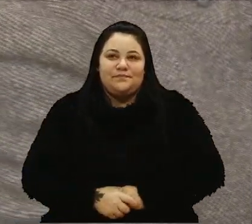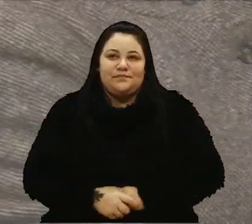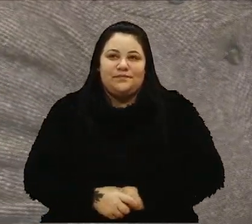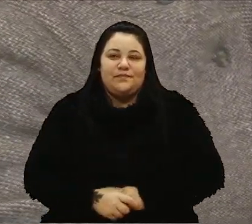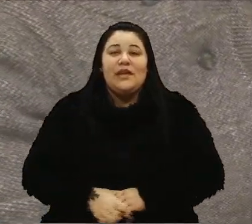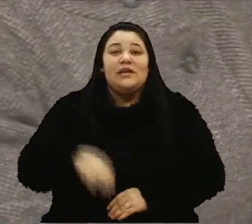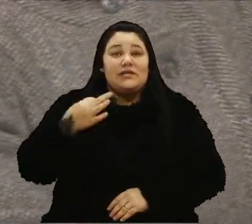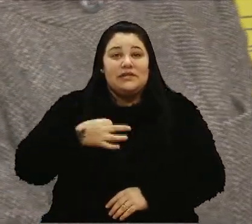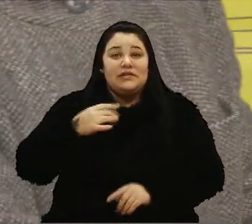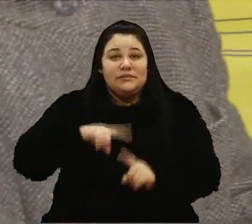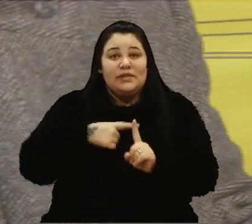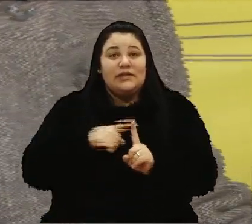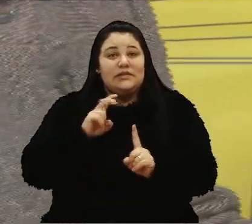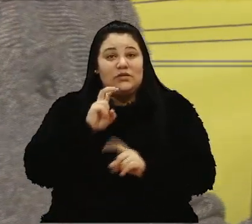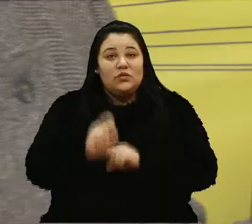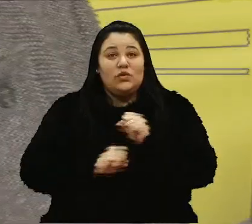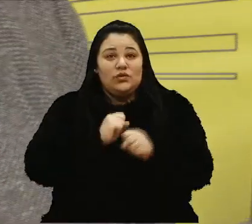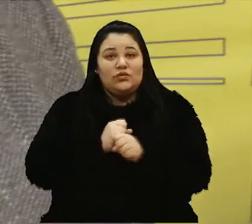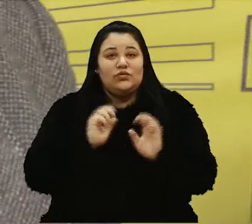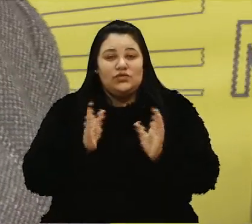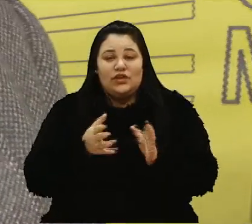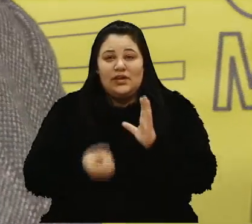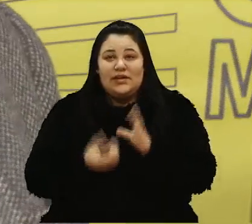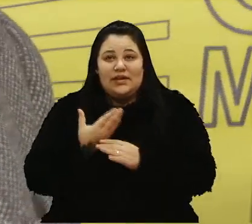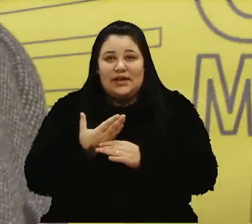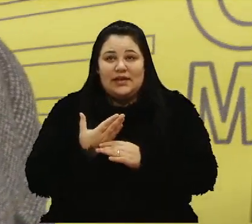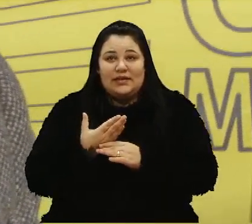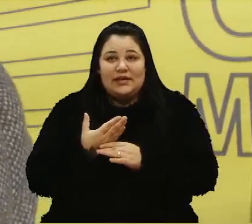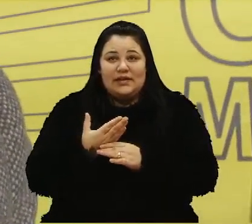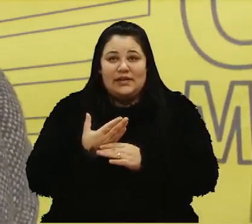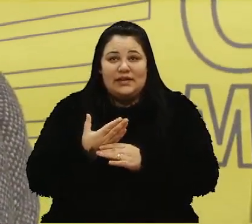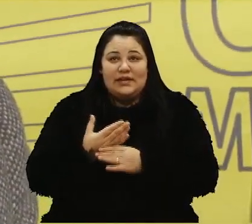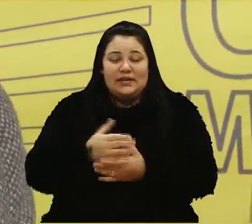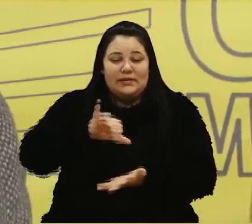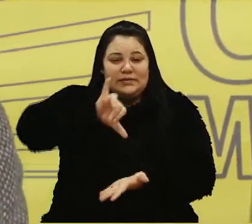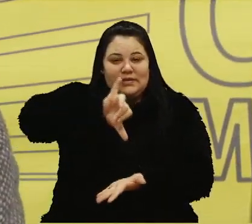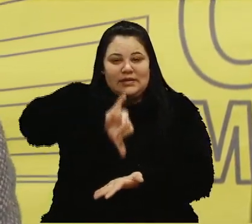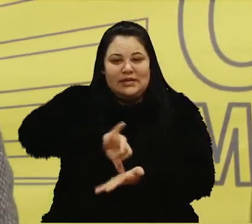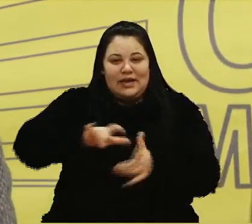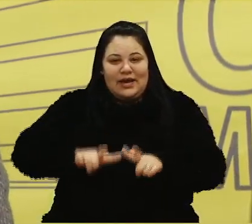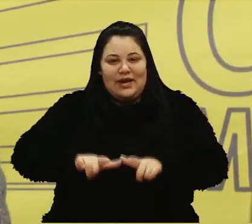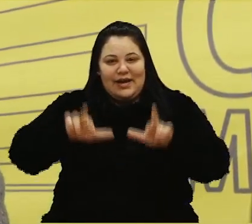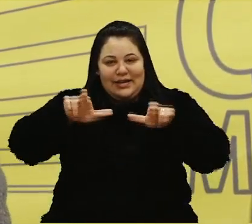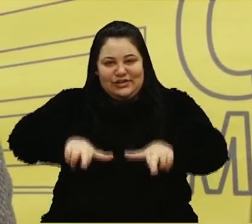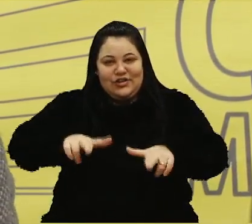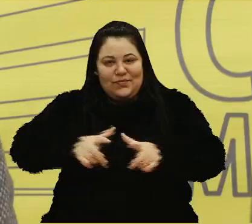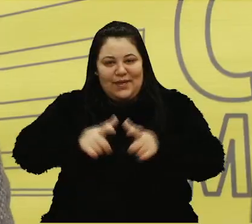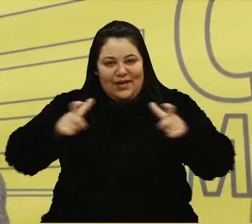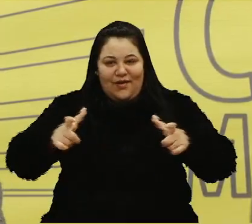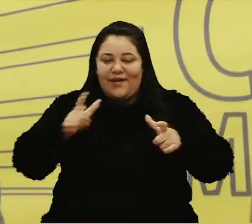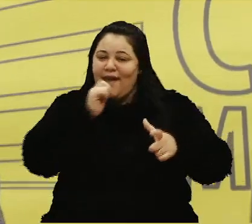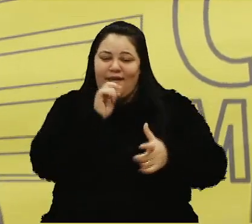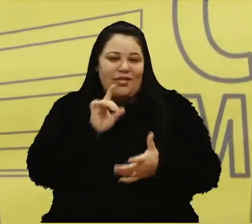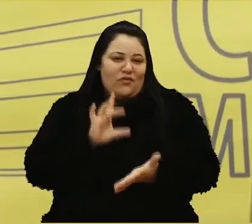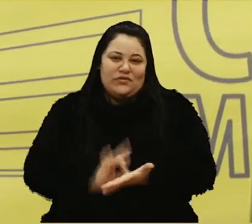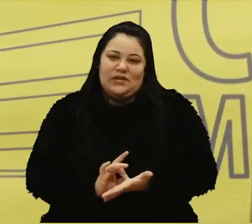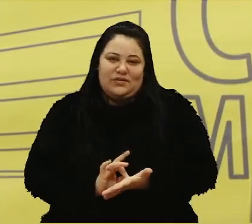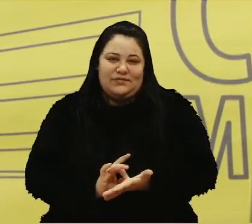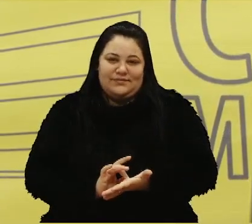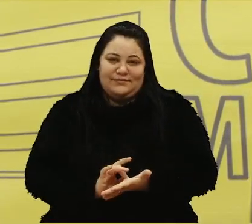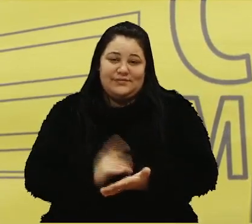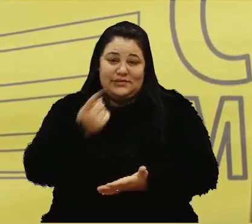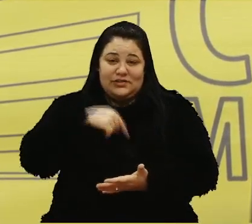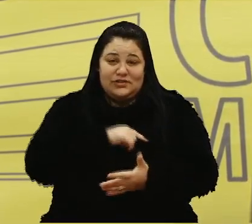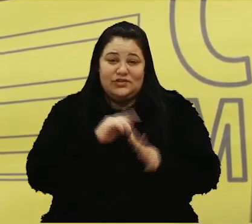mais de 5 anos que foi criada a região metropolitana da Serra e até agora não é implementada, né? E hoje nós já